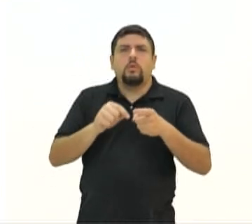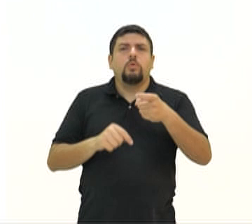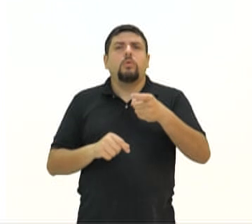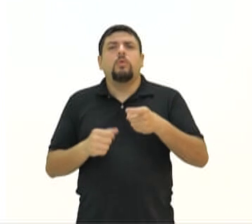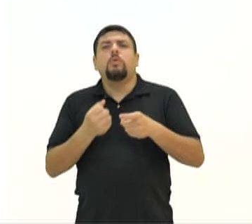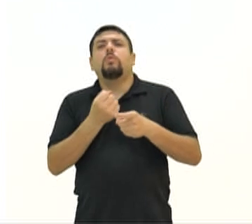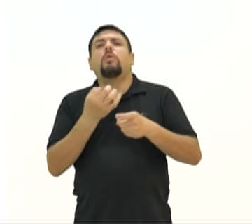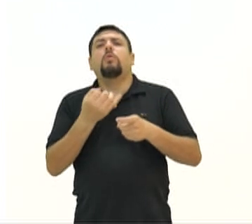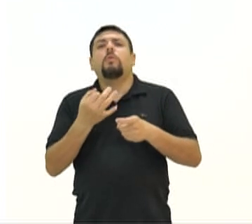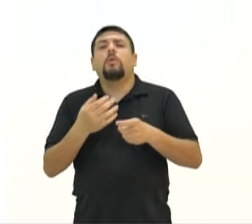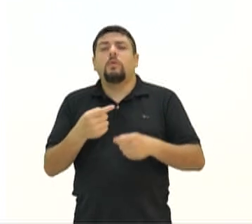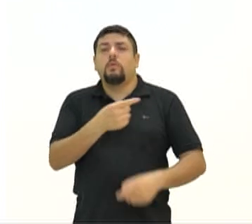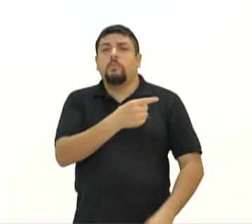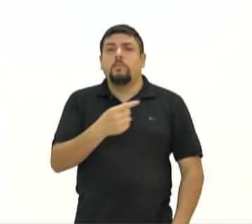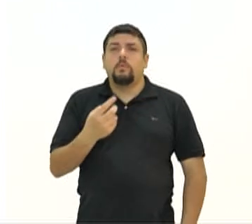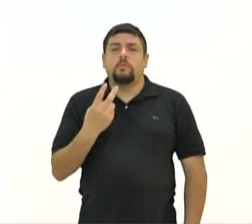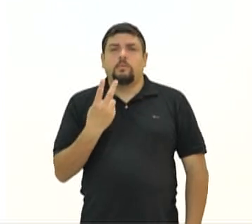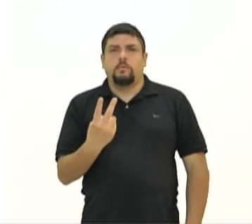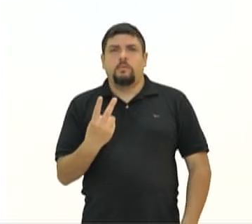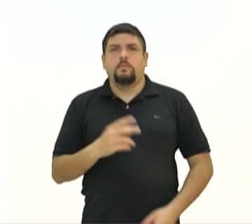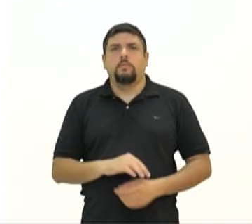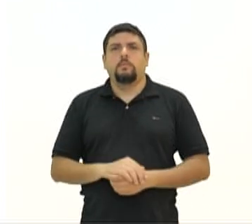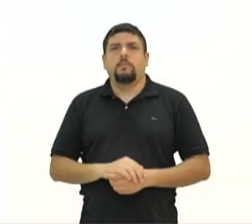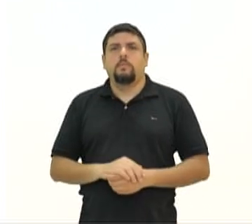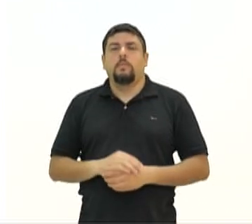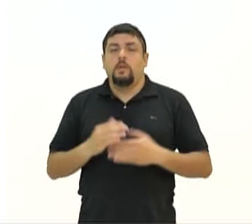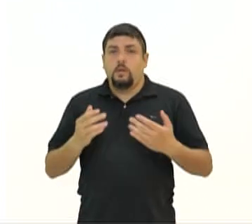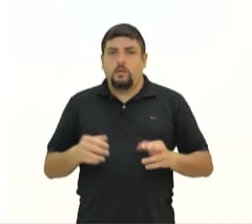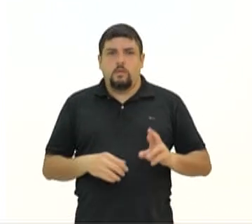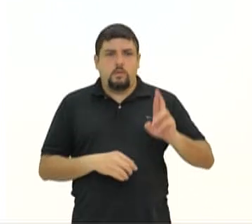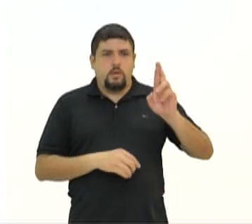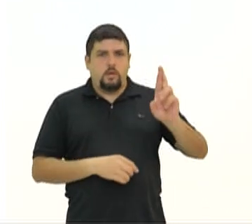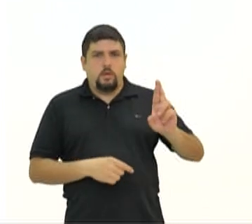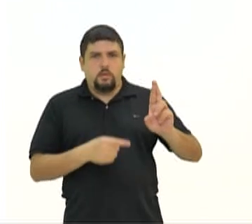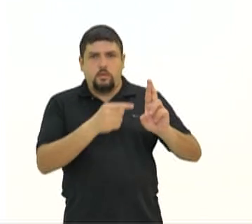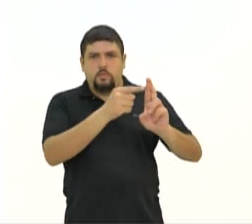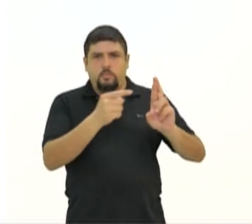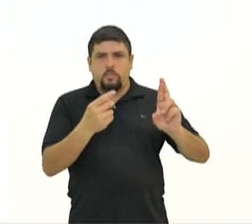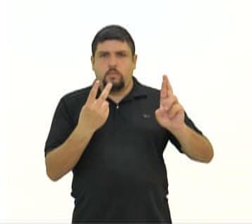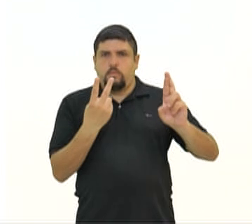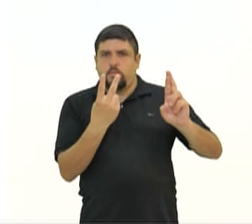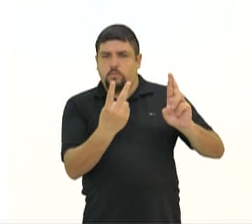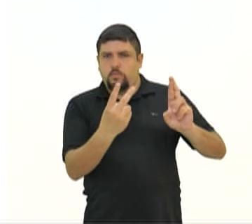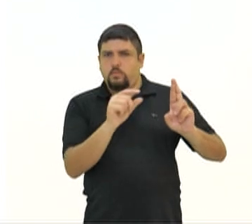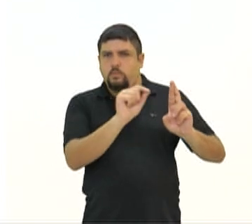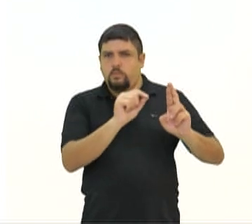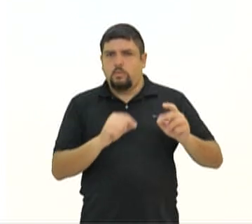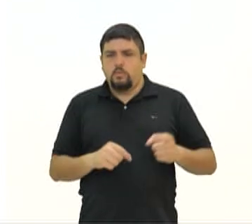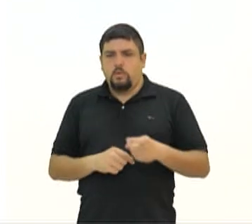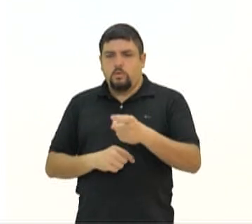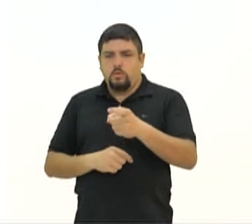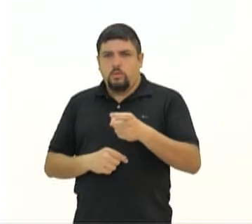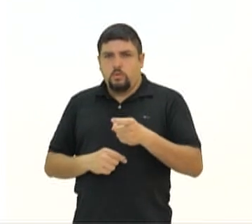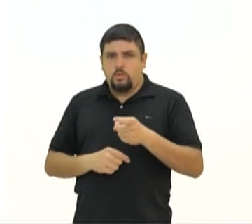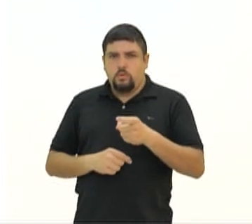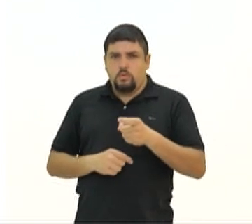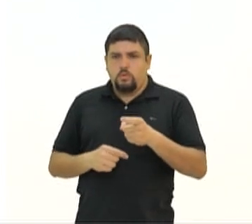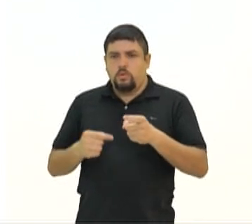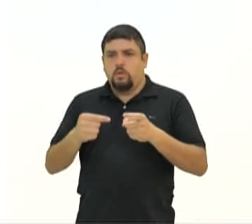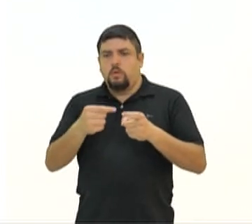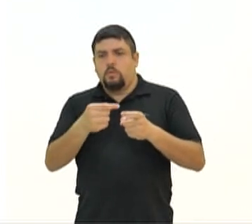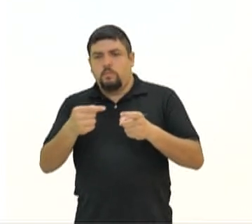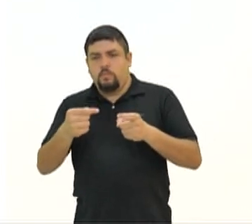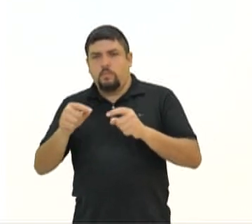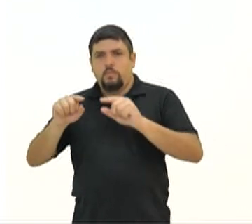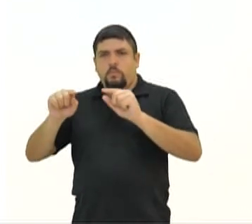valer menos 2. Logo, a minha raiz menos 2, ela está expressa aqui. Eu tenho x menos menos 2.